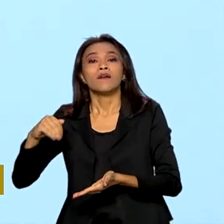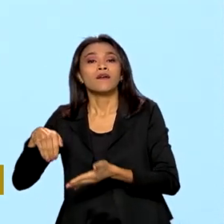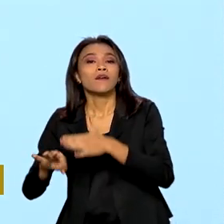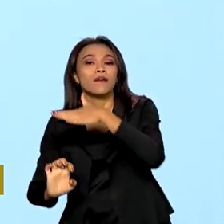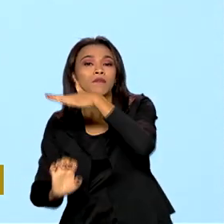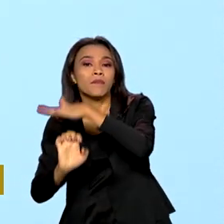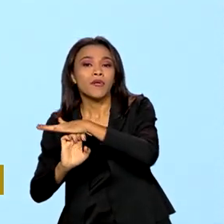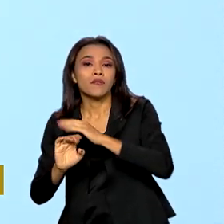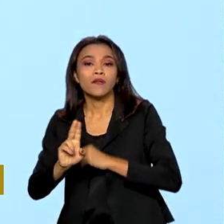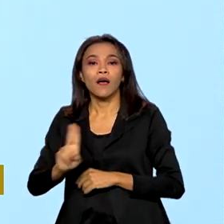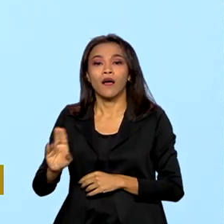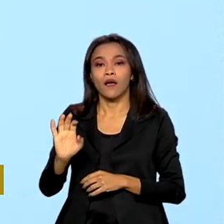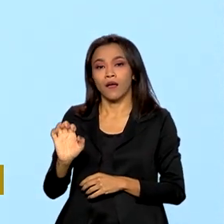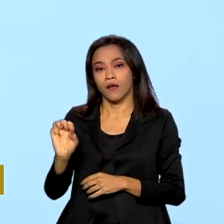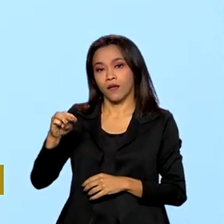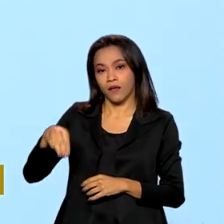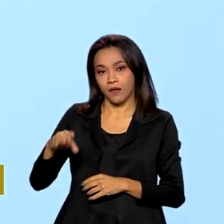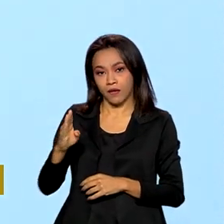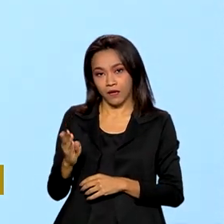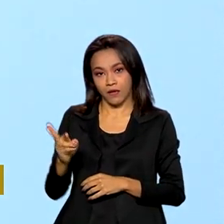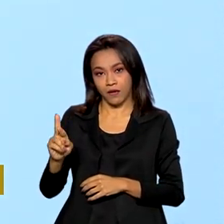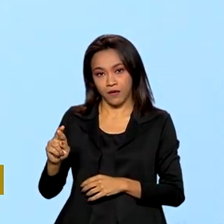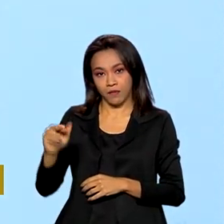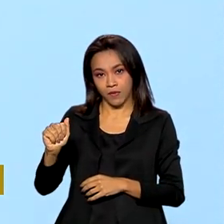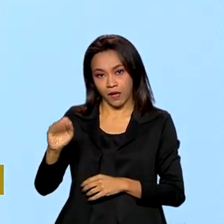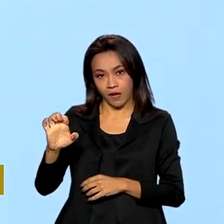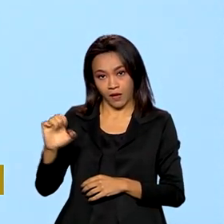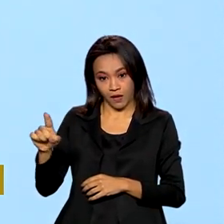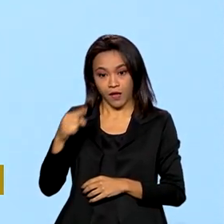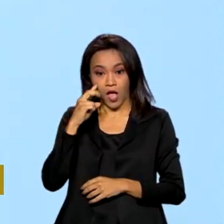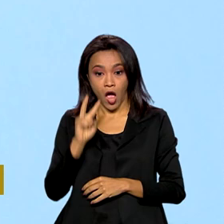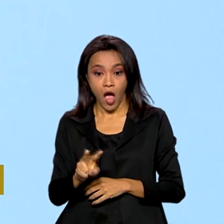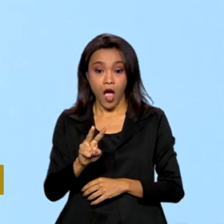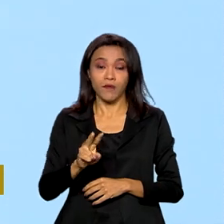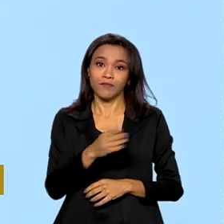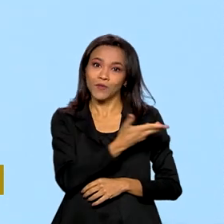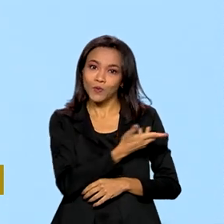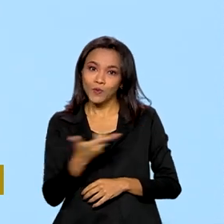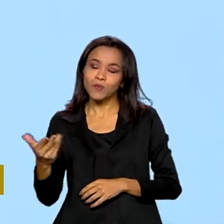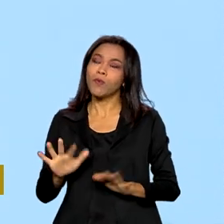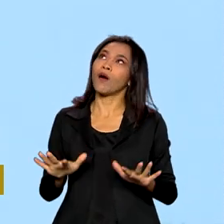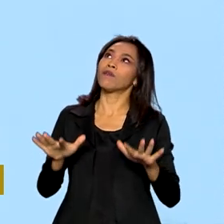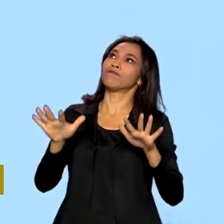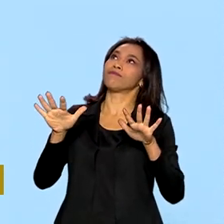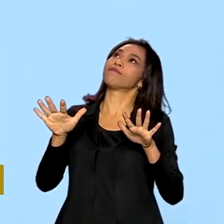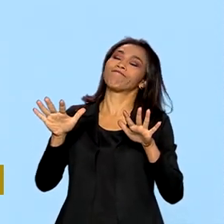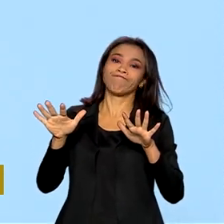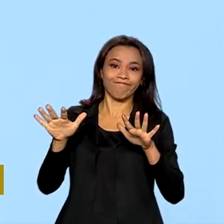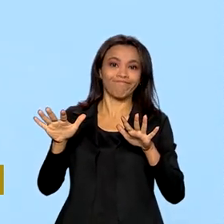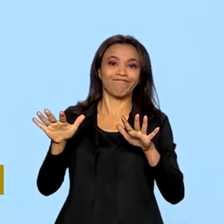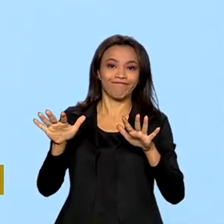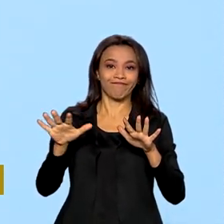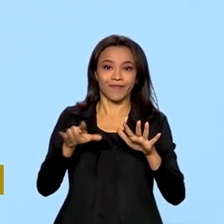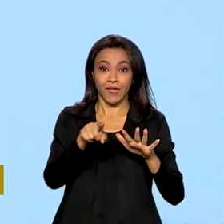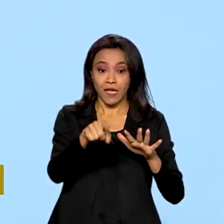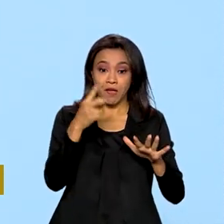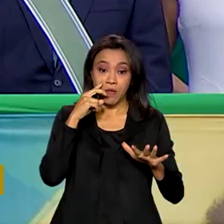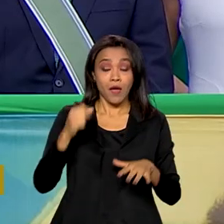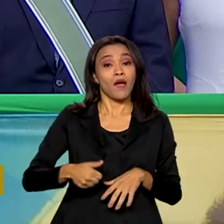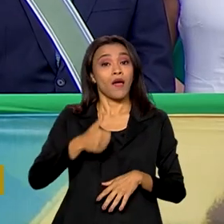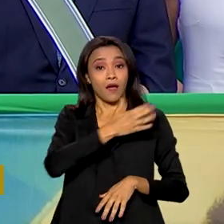Você viu ali há pouco, né, na câmera de baixo, as autoridades olhando ali para cima, para a esquadrilha da fumaça. A gente tinha ali a